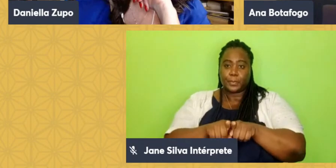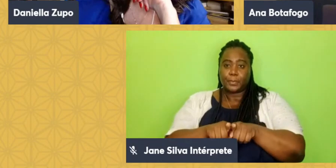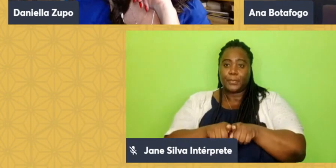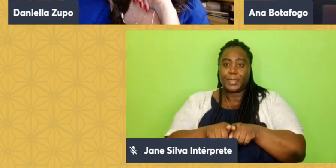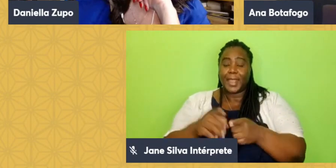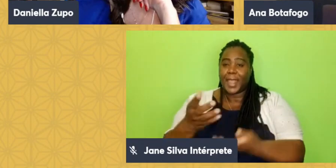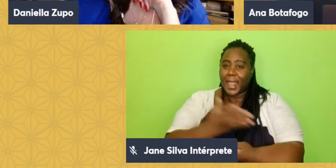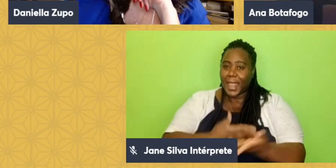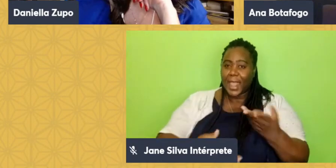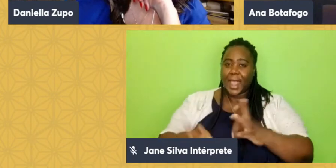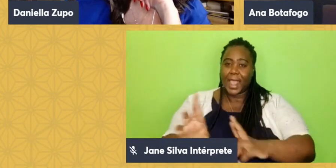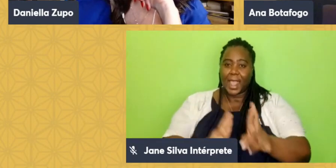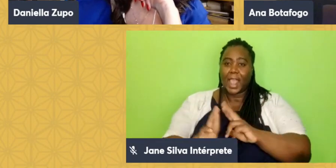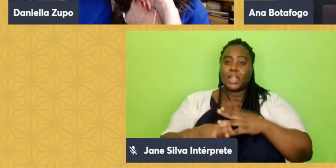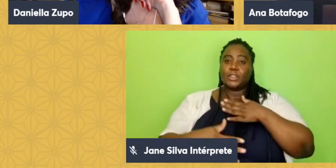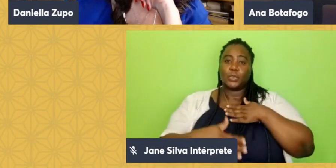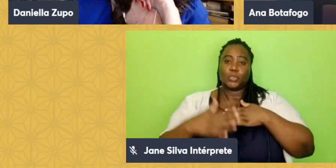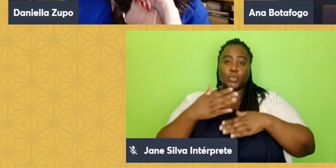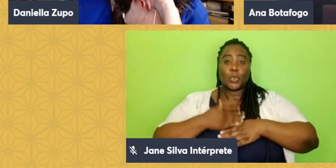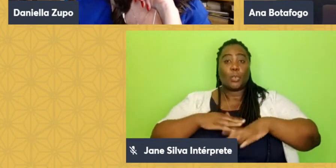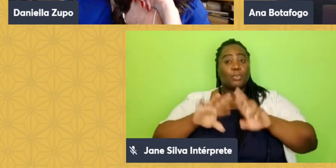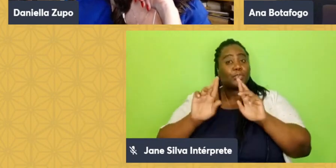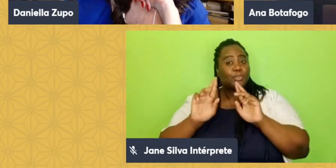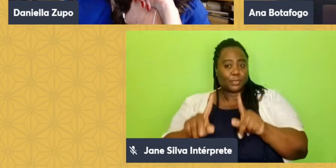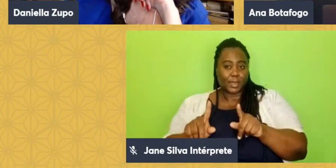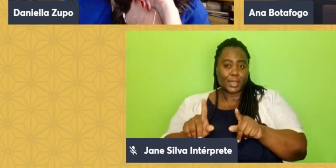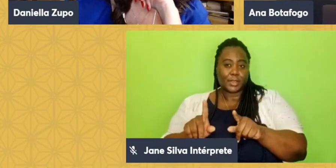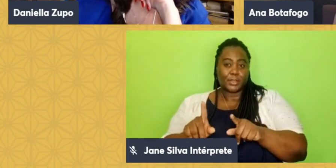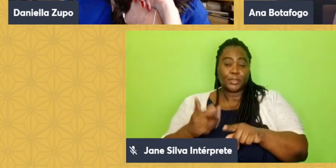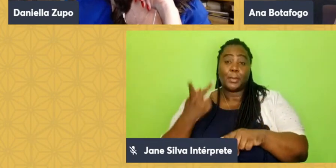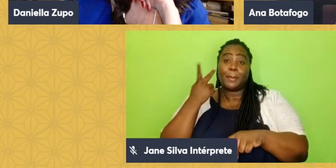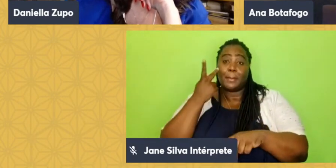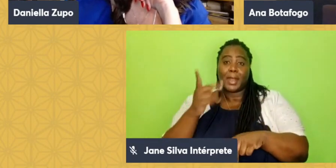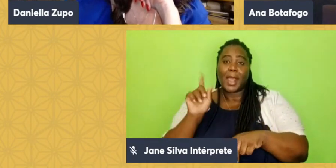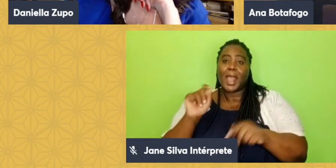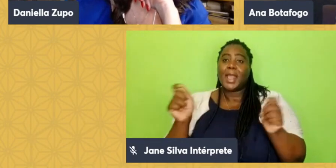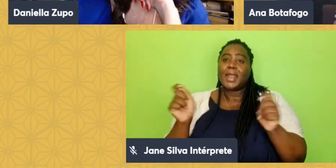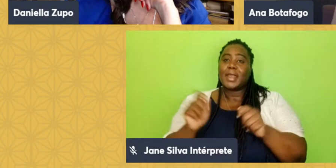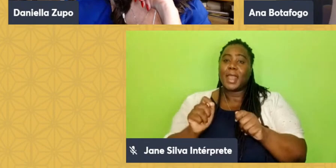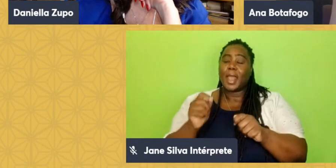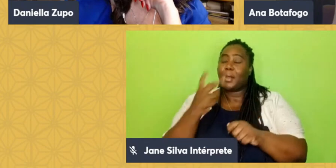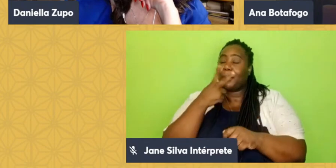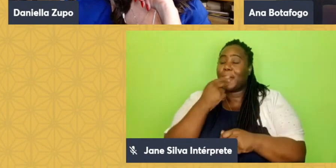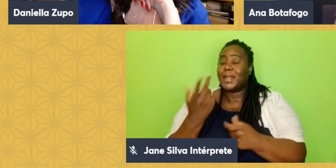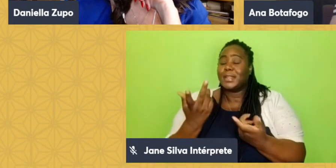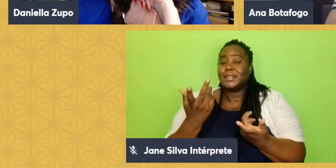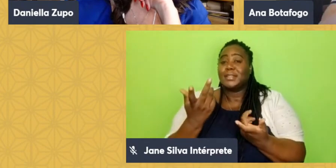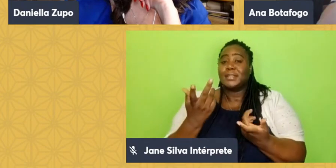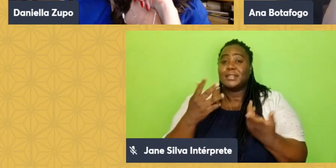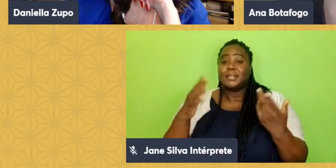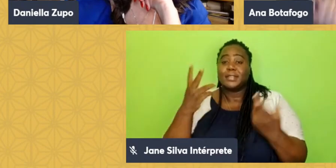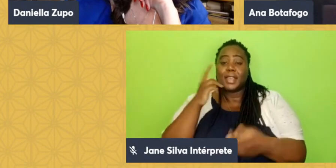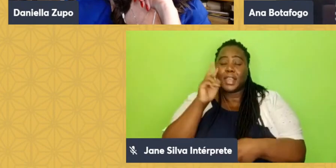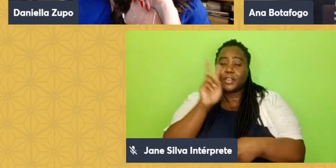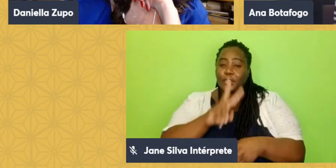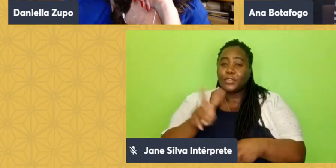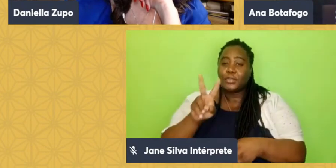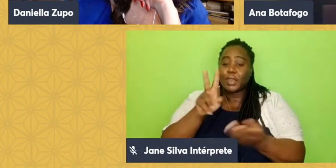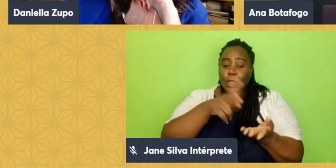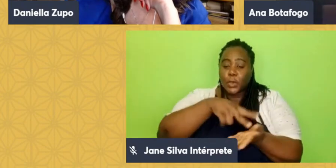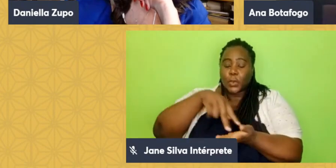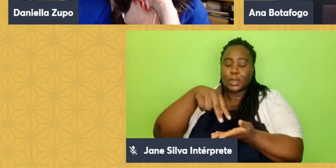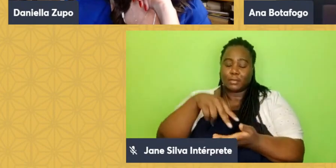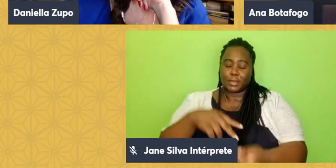relação de Corpos diferentes para que possa dar essa magia e essa sensação do